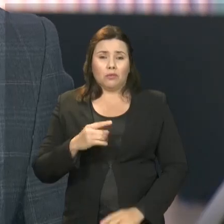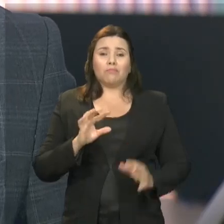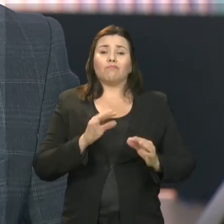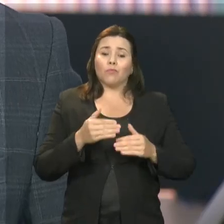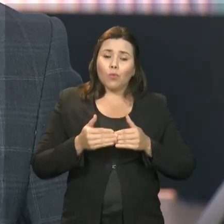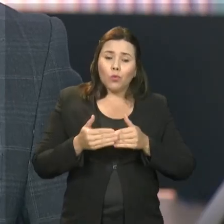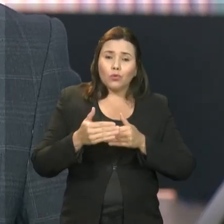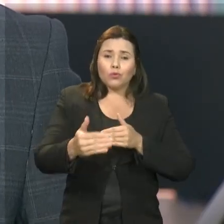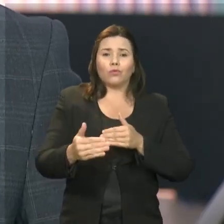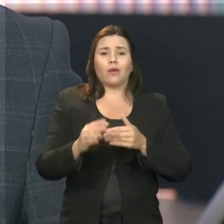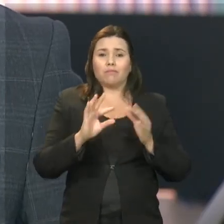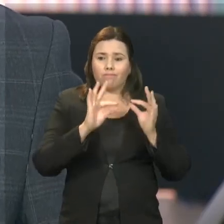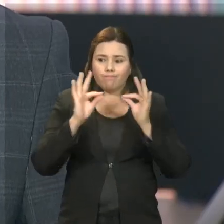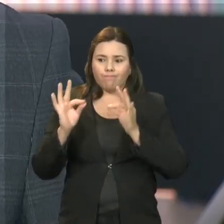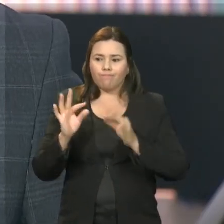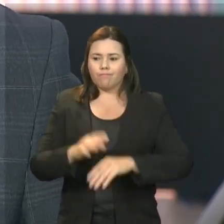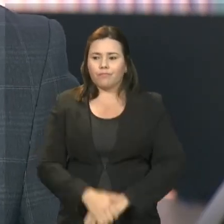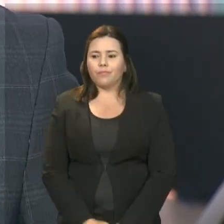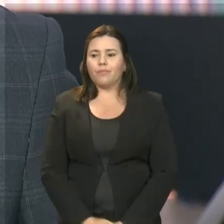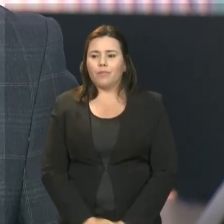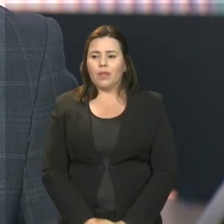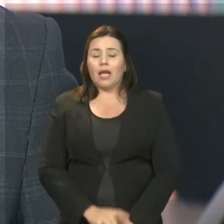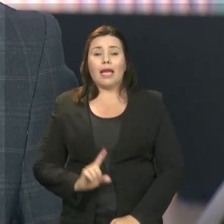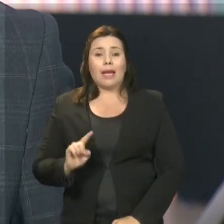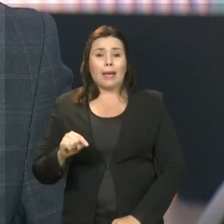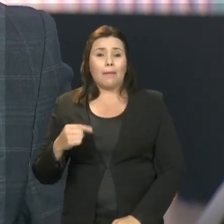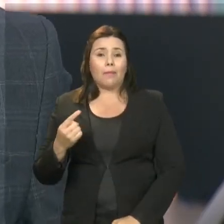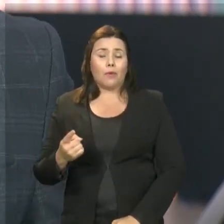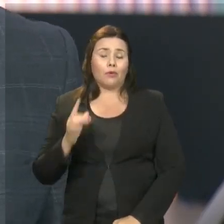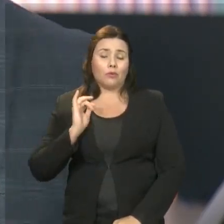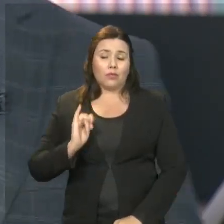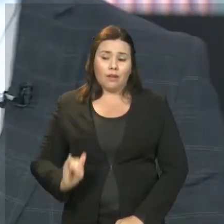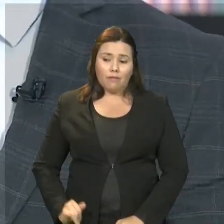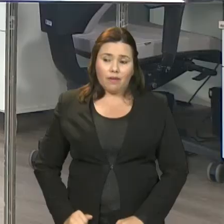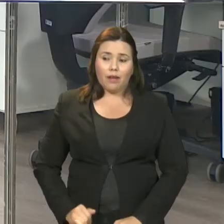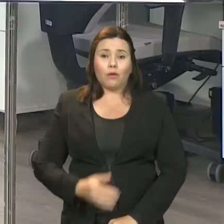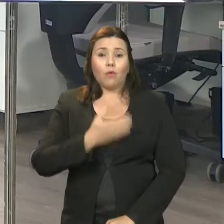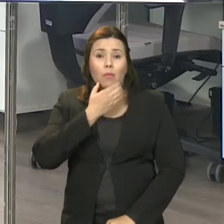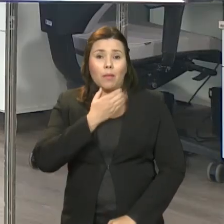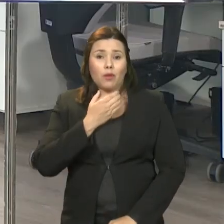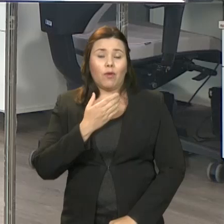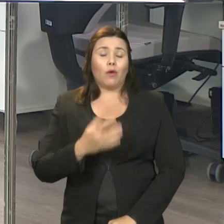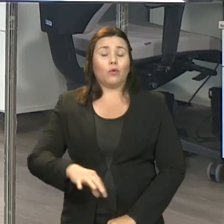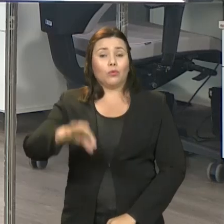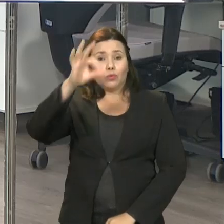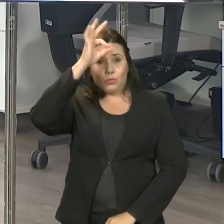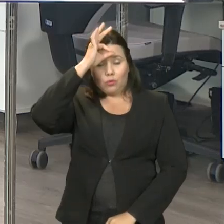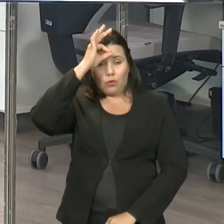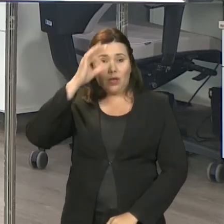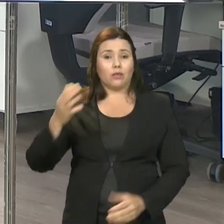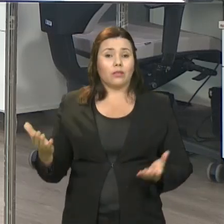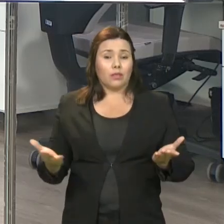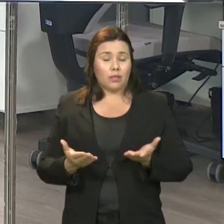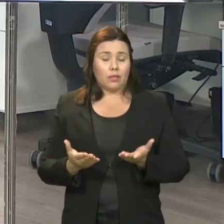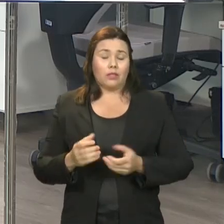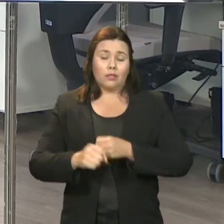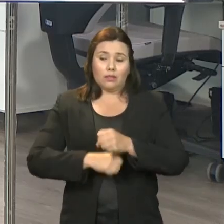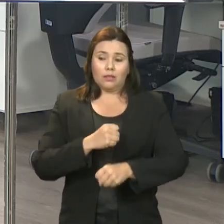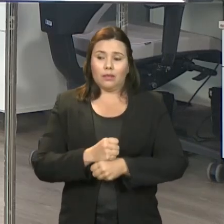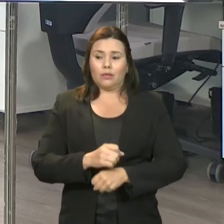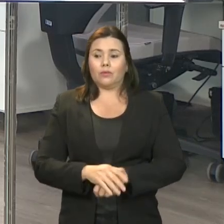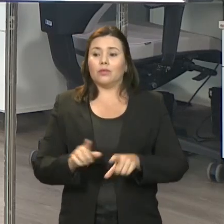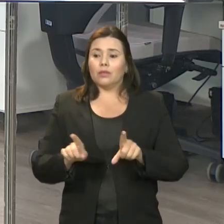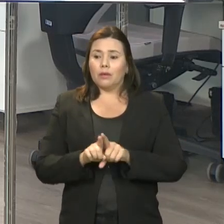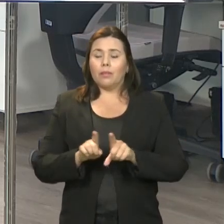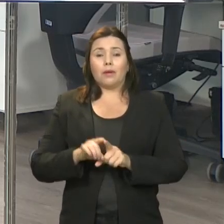bloco, iniciada a campanha solidária Papai Noel dos Correios deste ano. E mais, o Dia do Radialista e a importância da